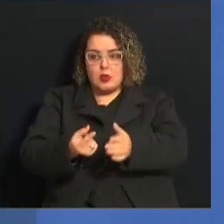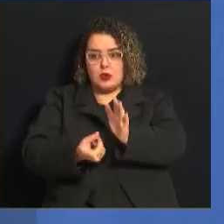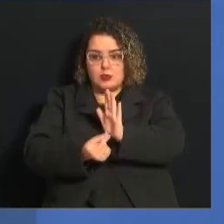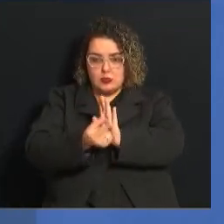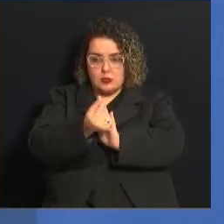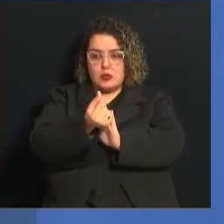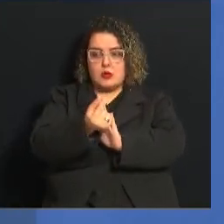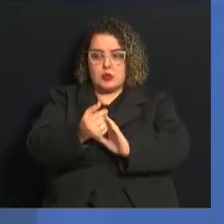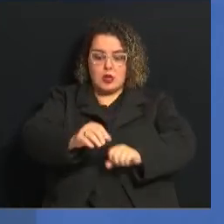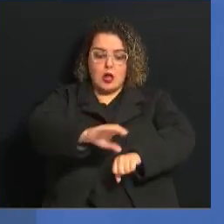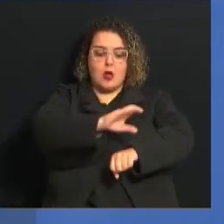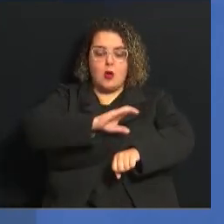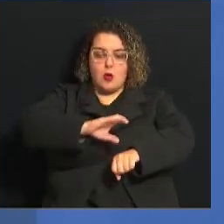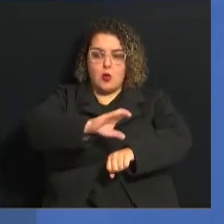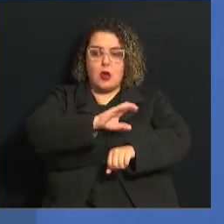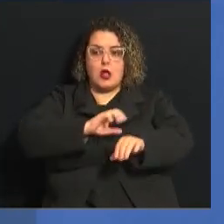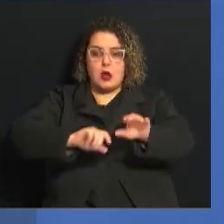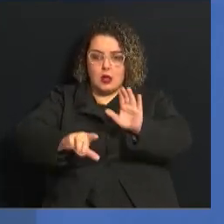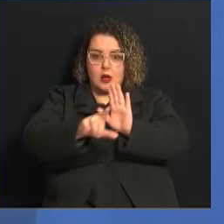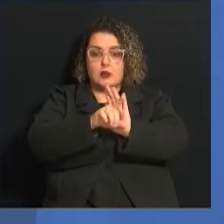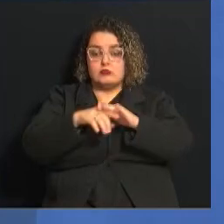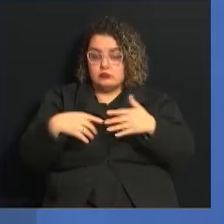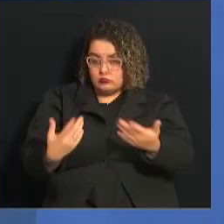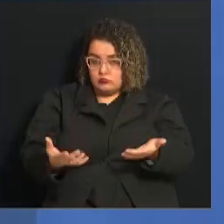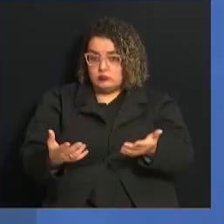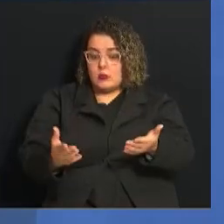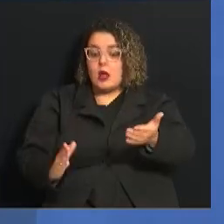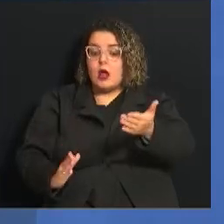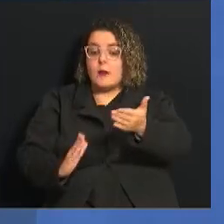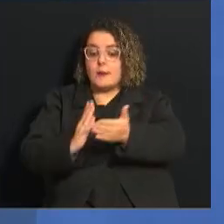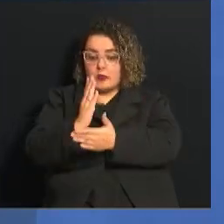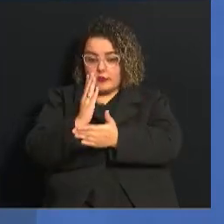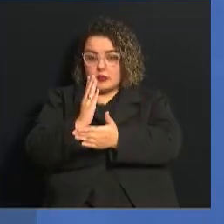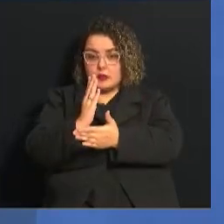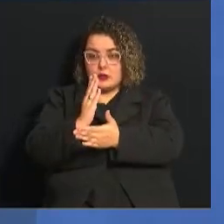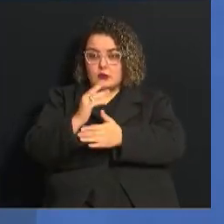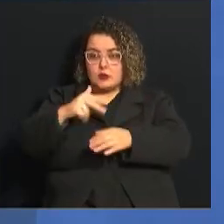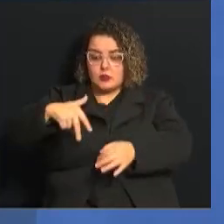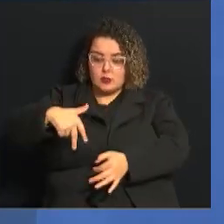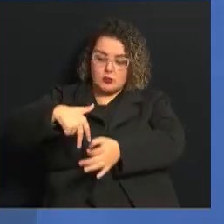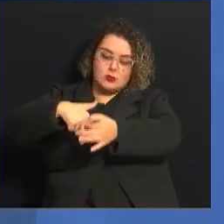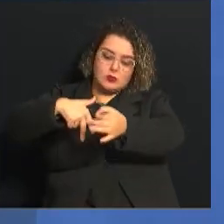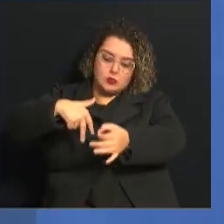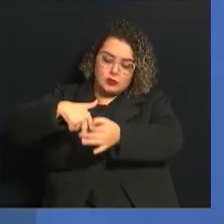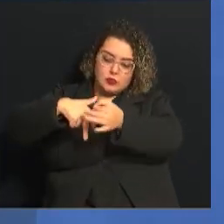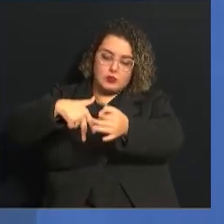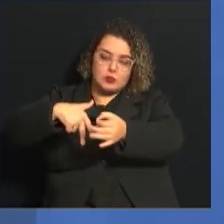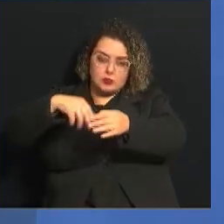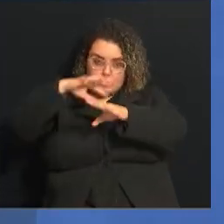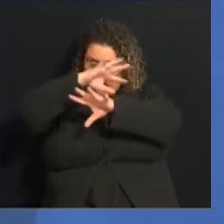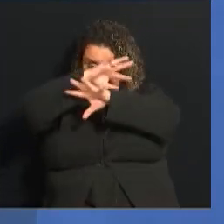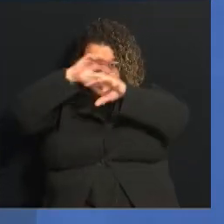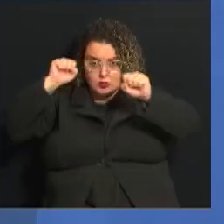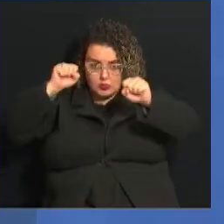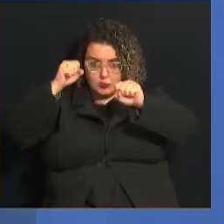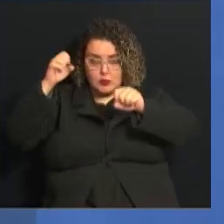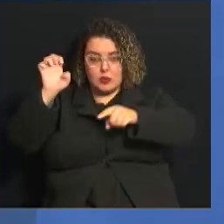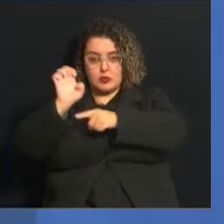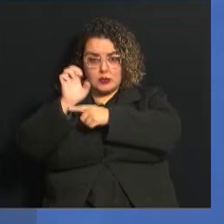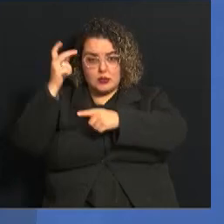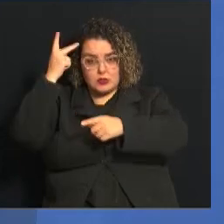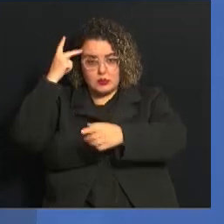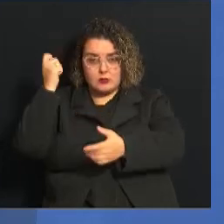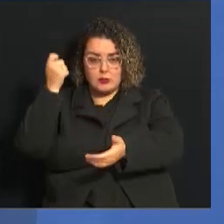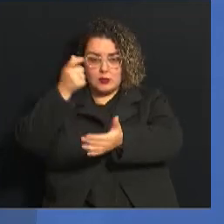comissão de constituição e legalidade que trata da aprovação do parecer emitido pelo Tribunal de Contas do Estado de São Paulo